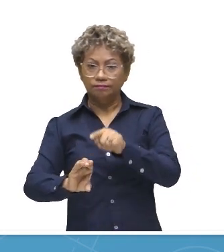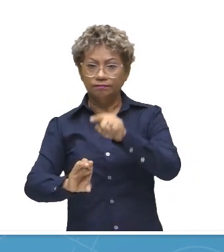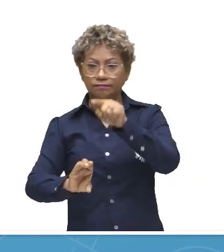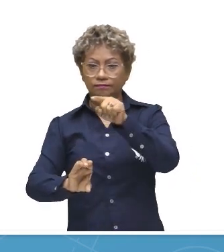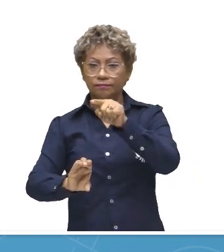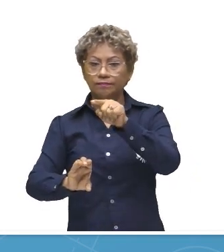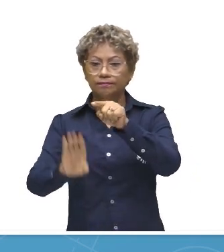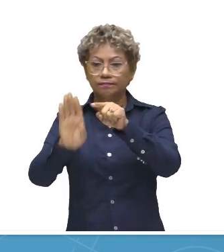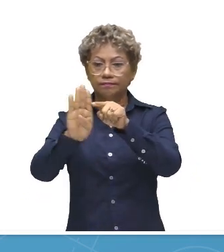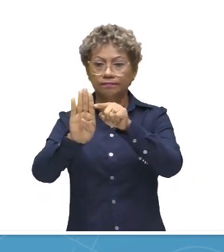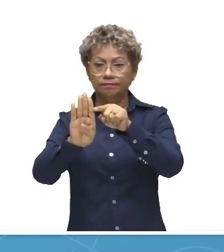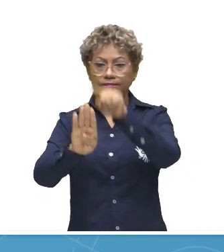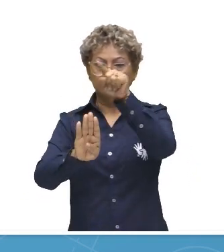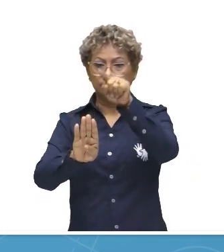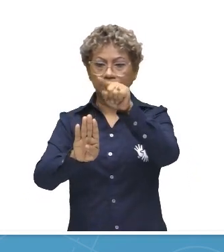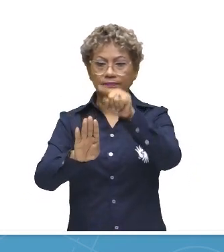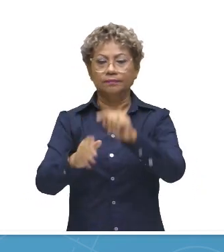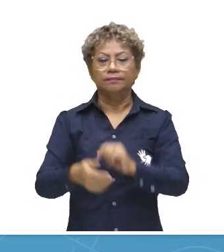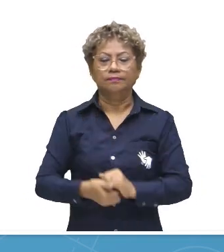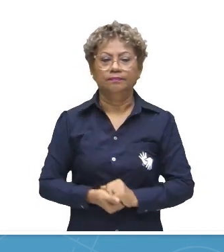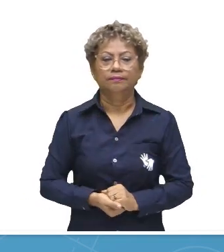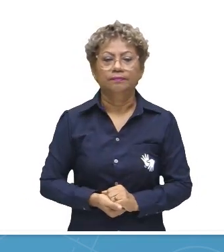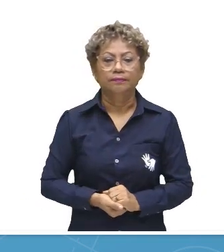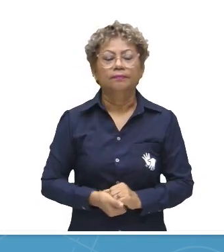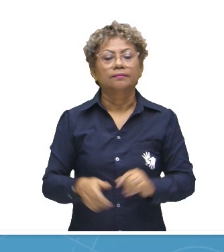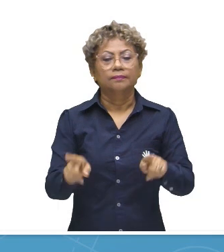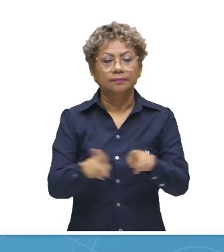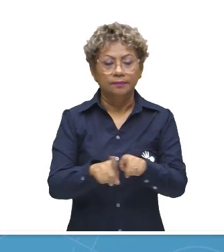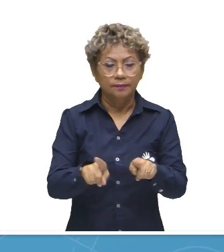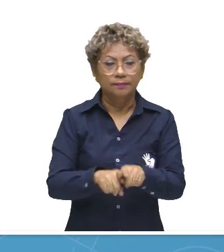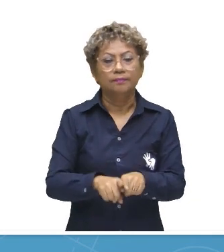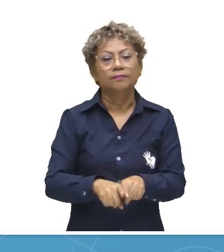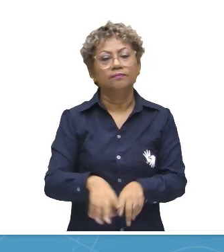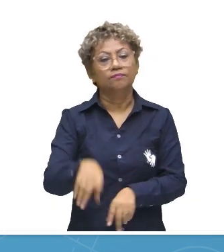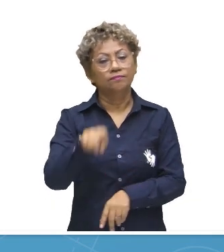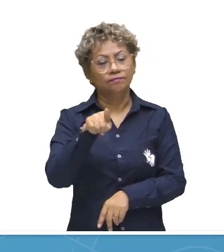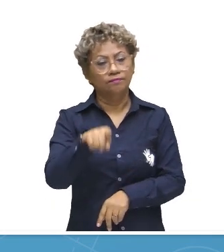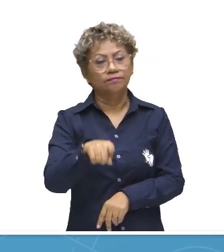Nós vamos ter aí também os nossos vértices,